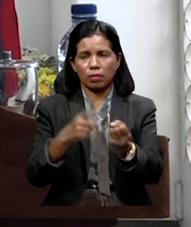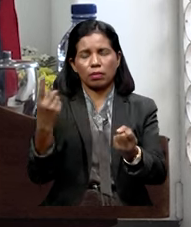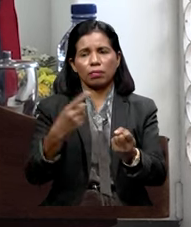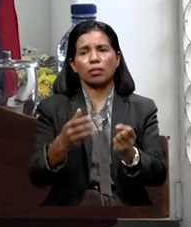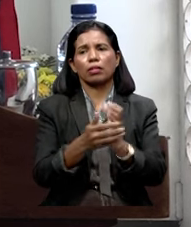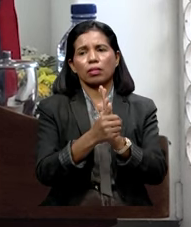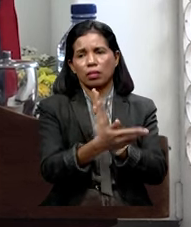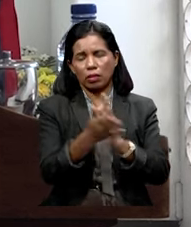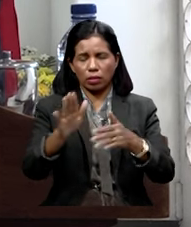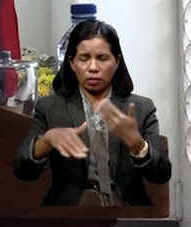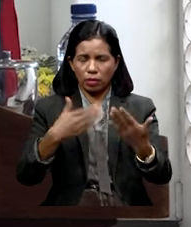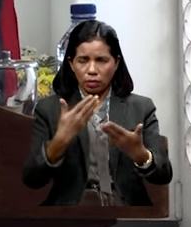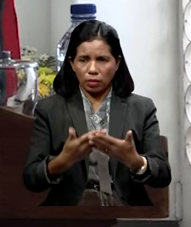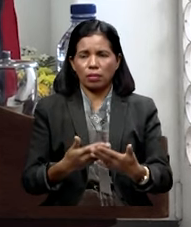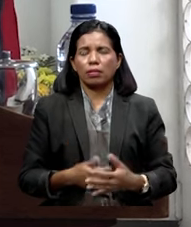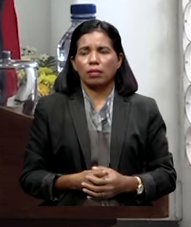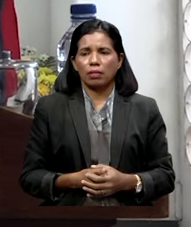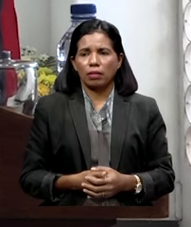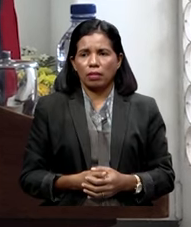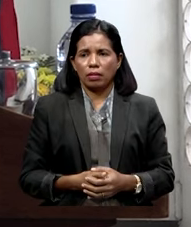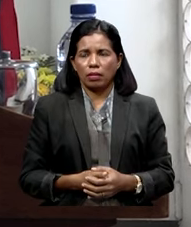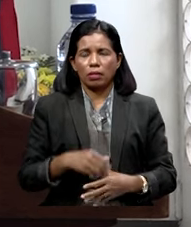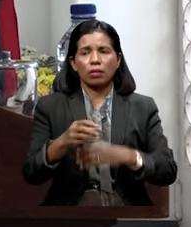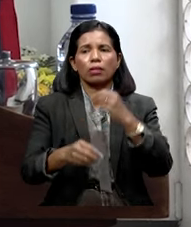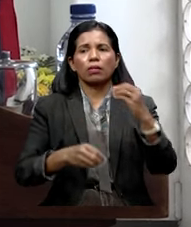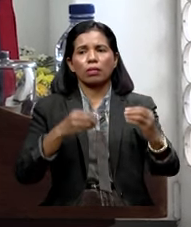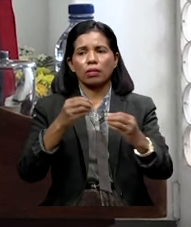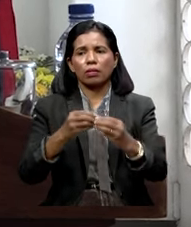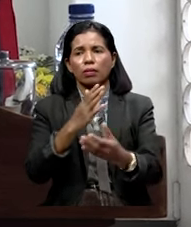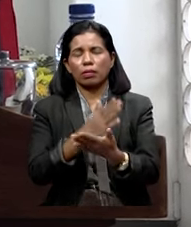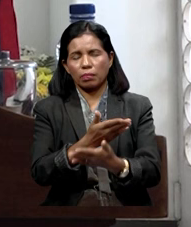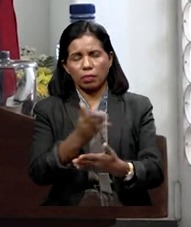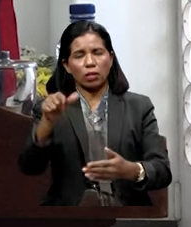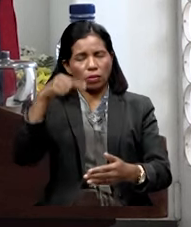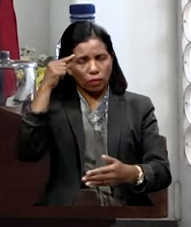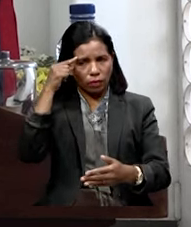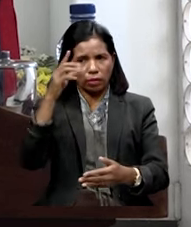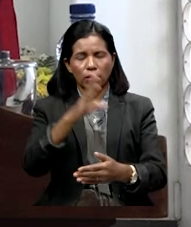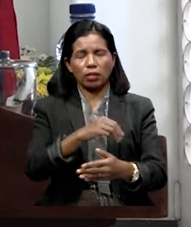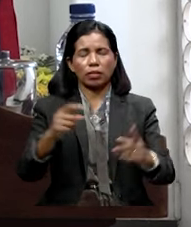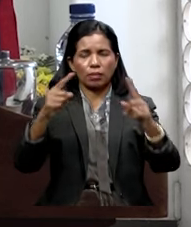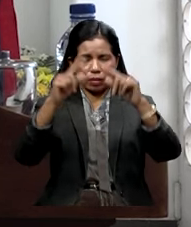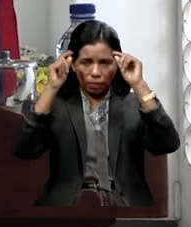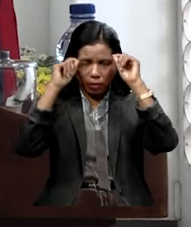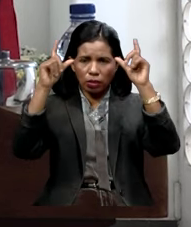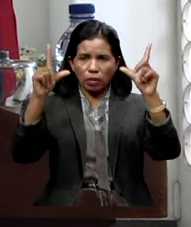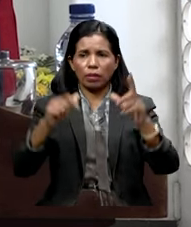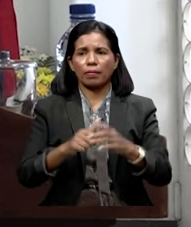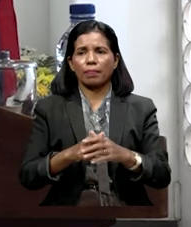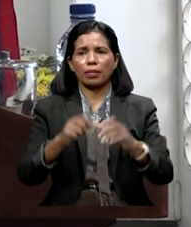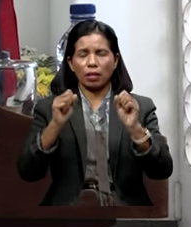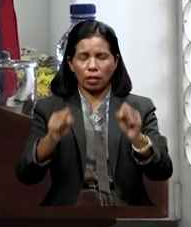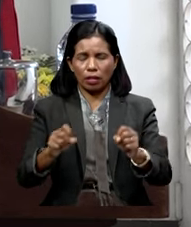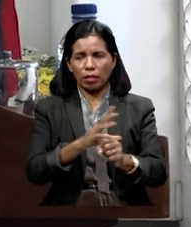com total empenhamento, estão inteiramente ao lado do governo de Timor-Leste, para, de acordo